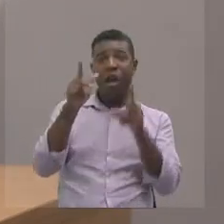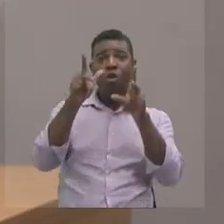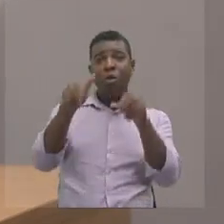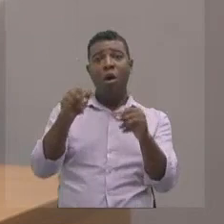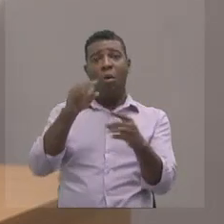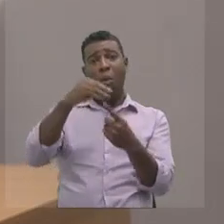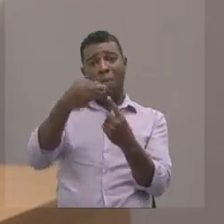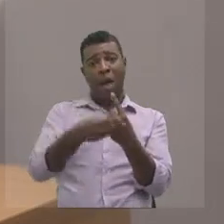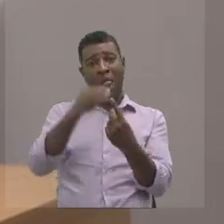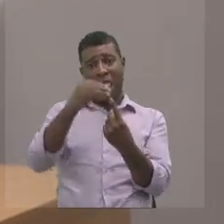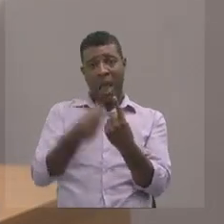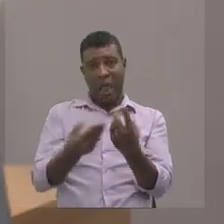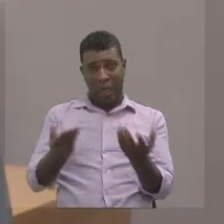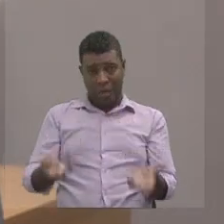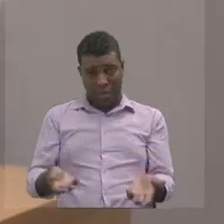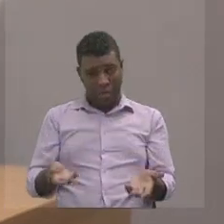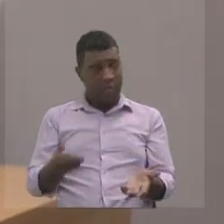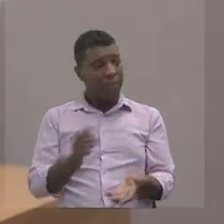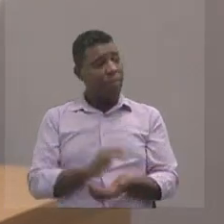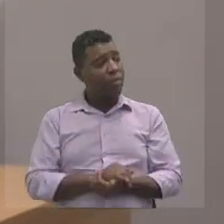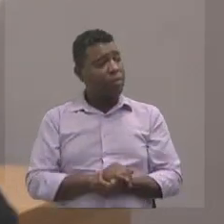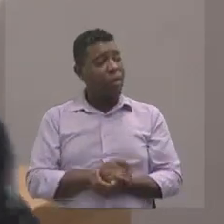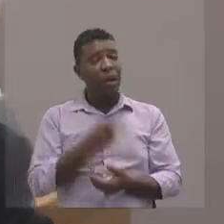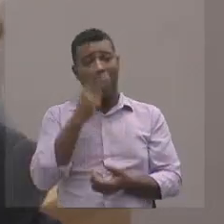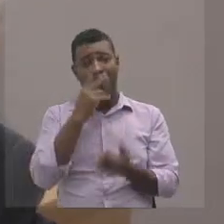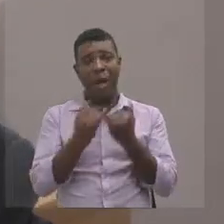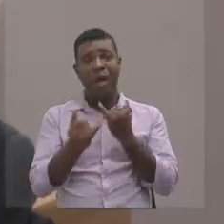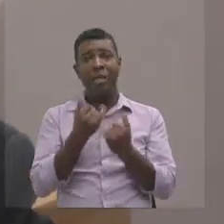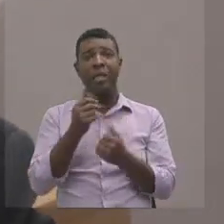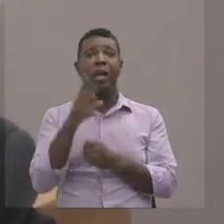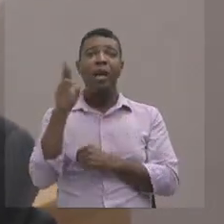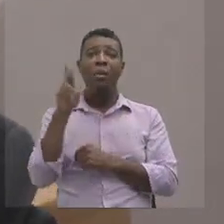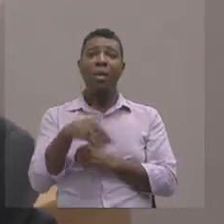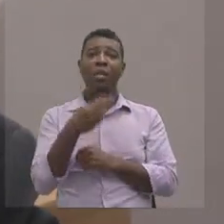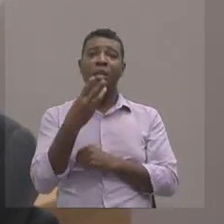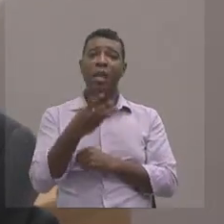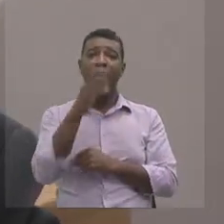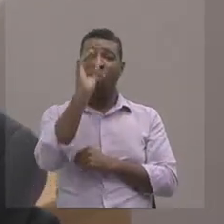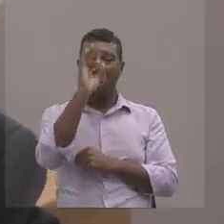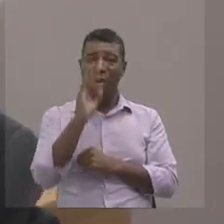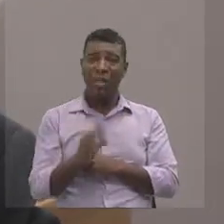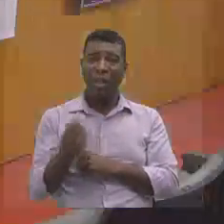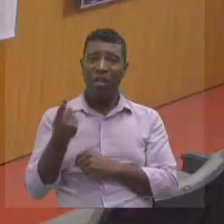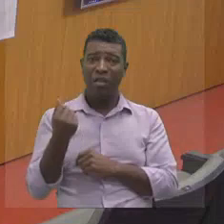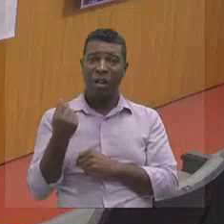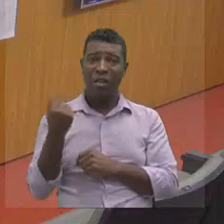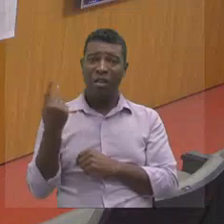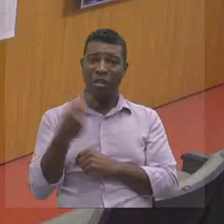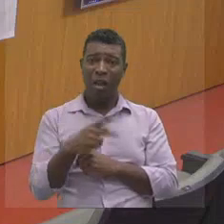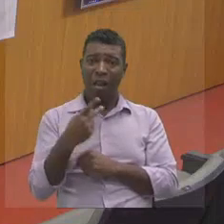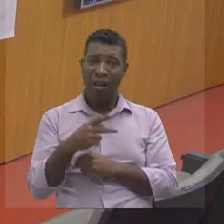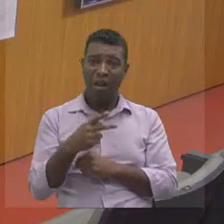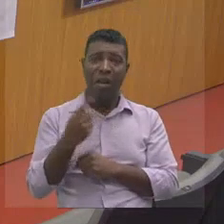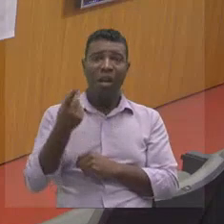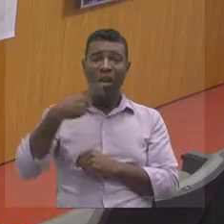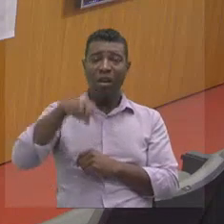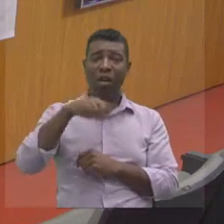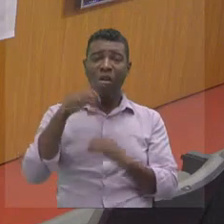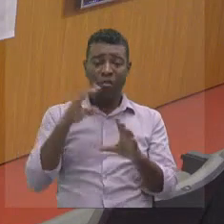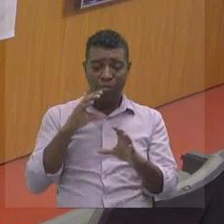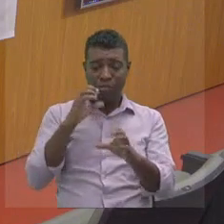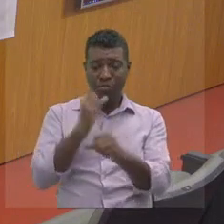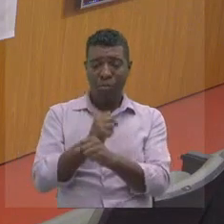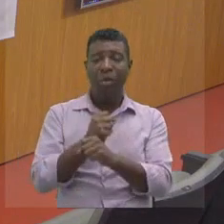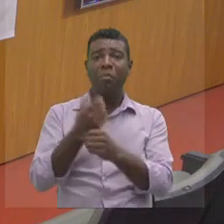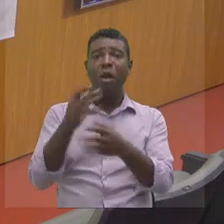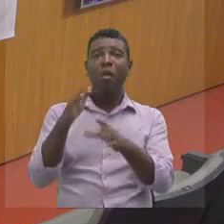milhões que representava quase que só 3% do Valor estimado do metrô que foi calculado em 900 milhões né